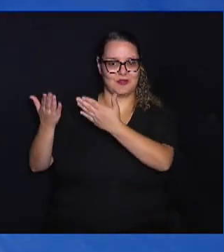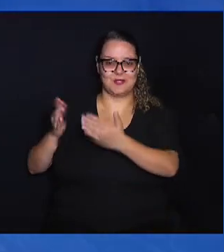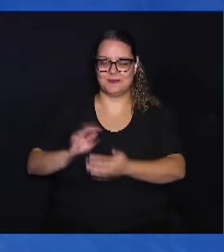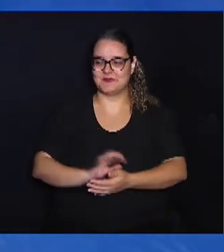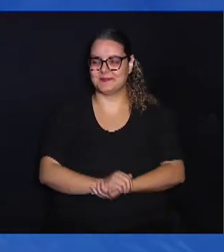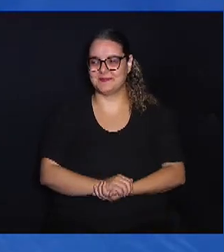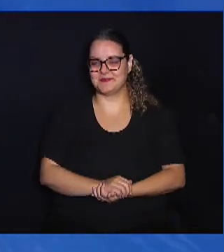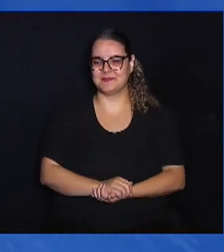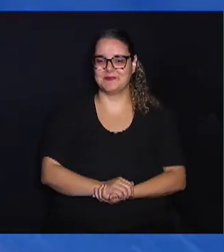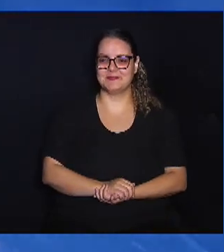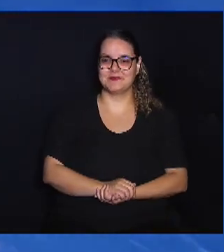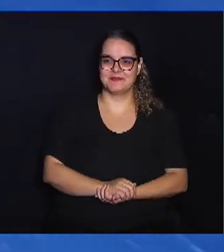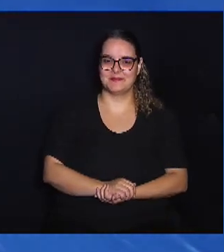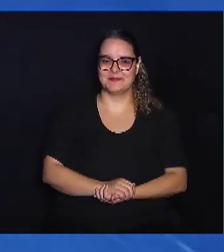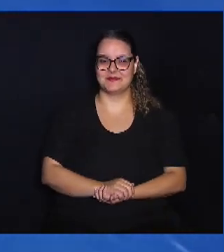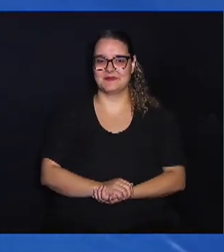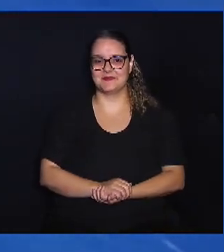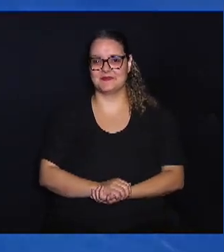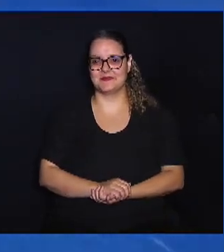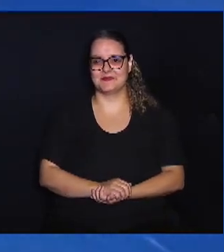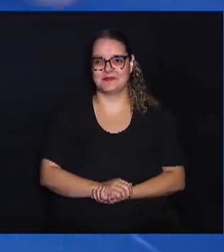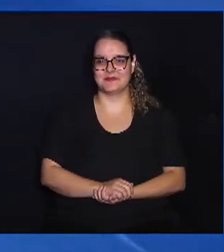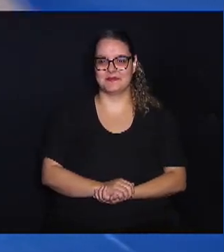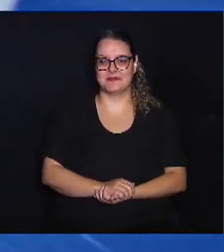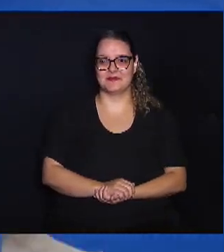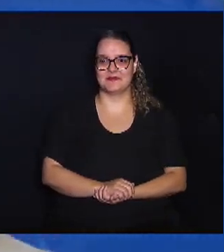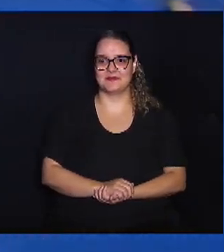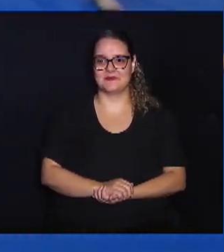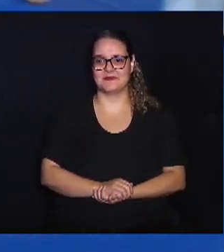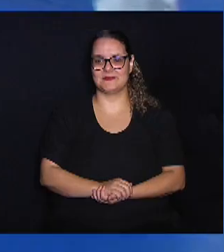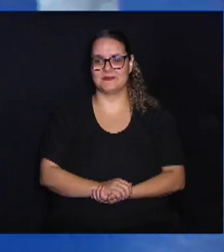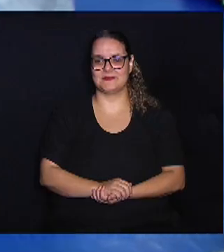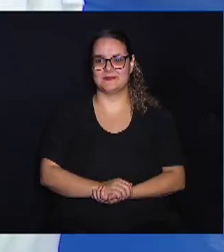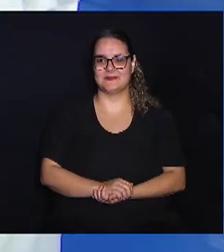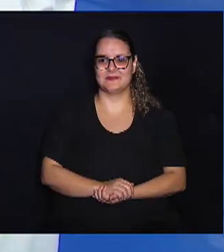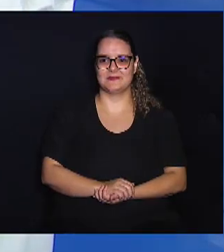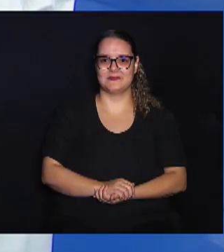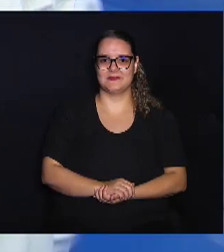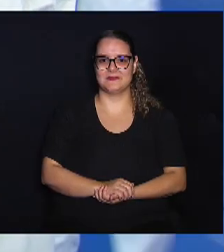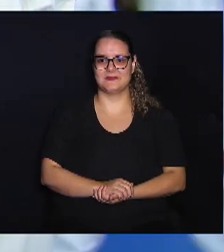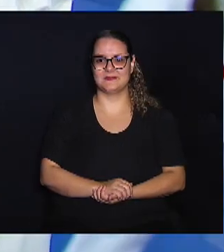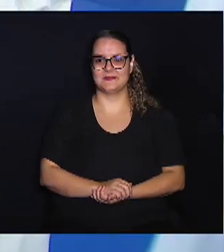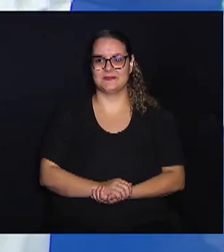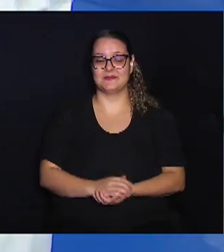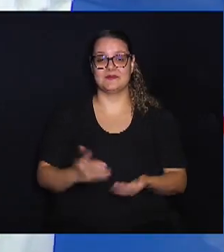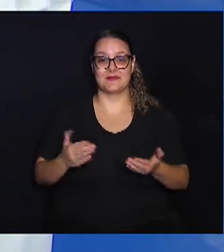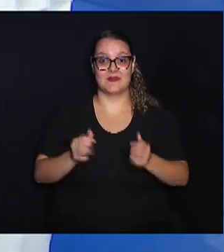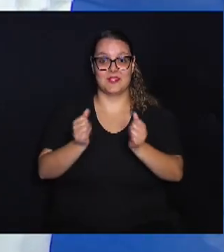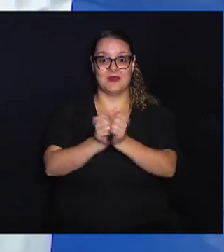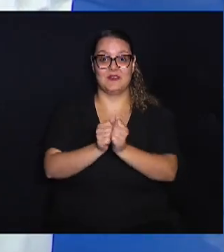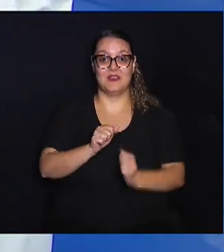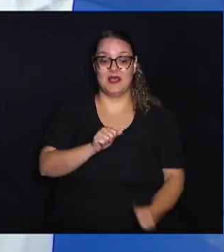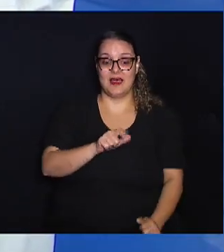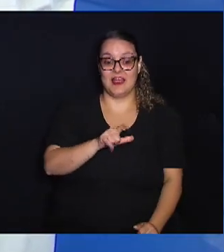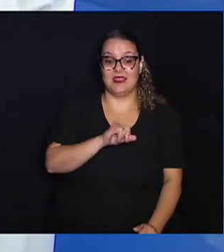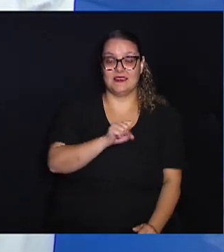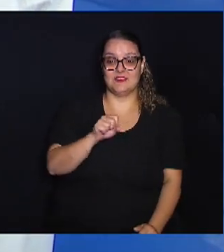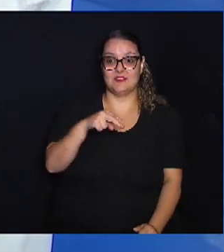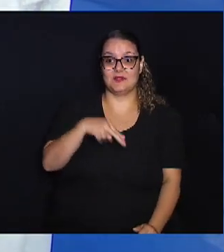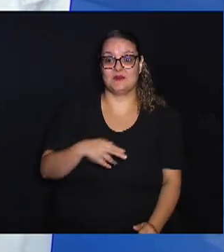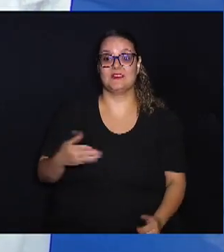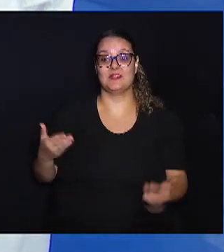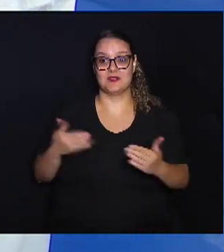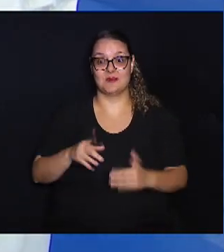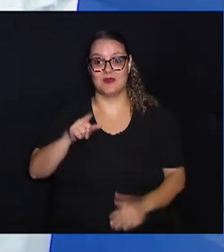A Agora eu tô aqui com o Alisson, ele que atualmente